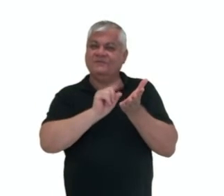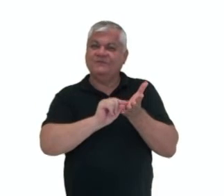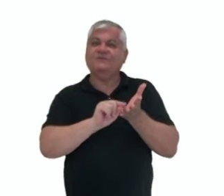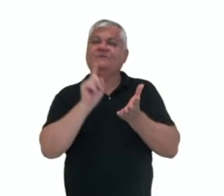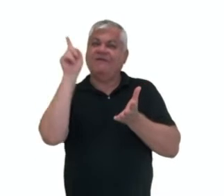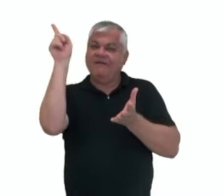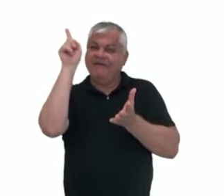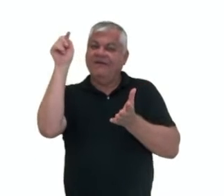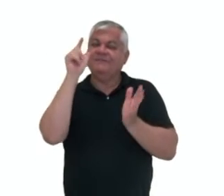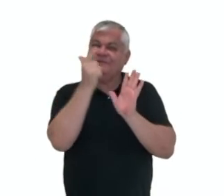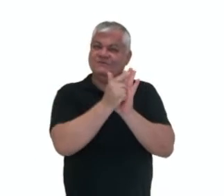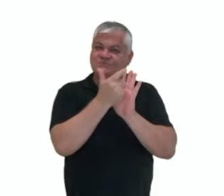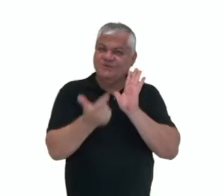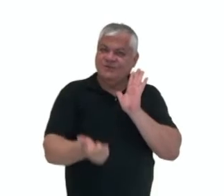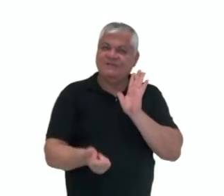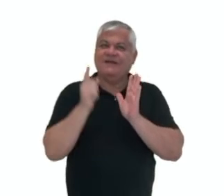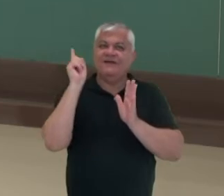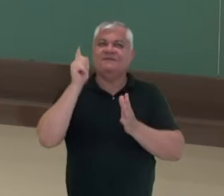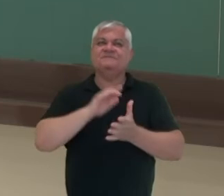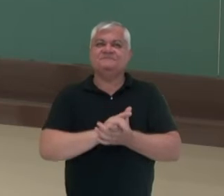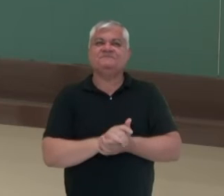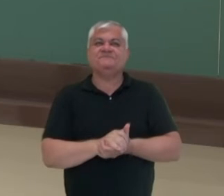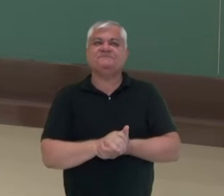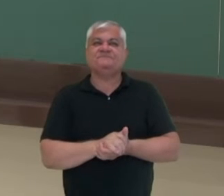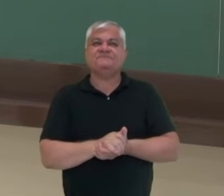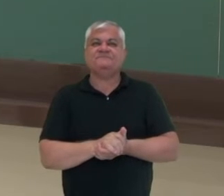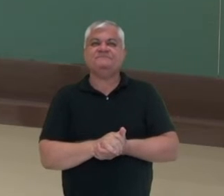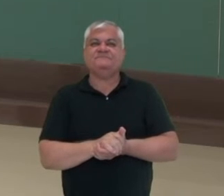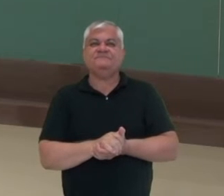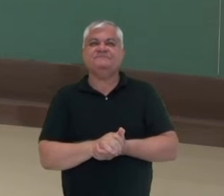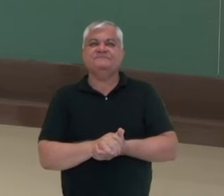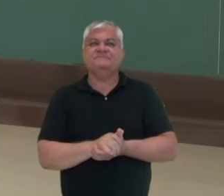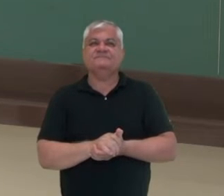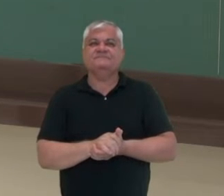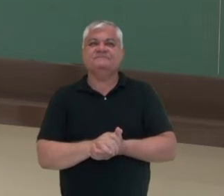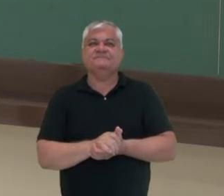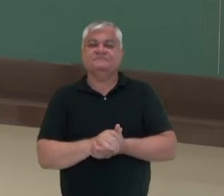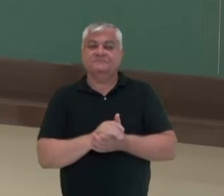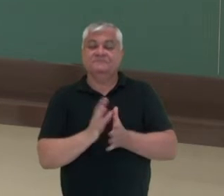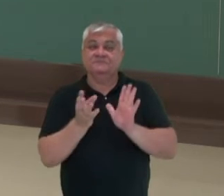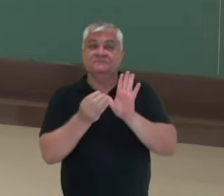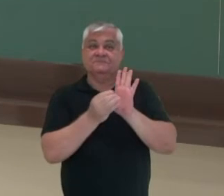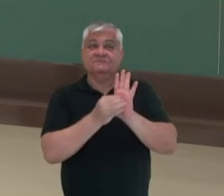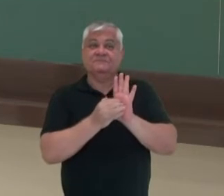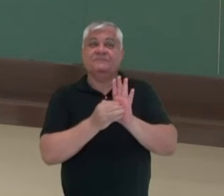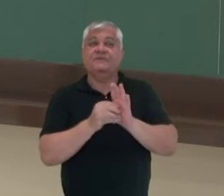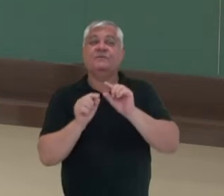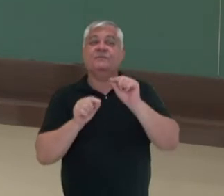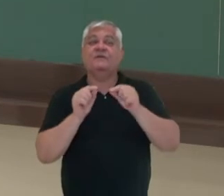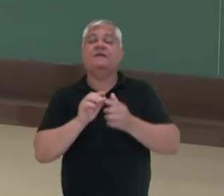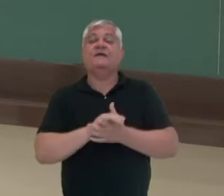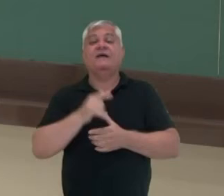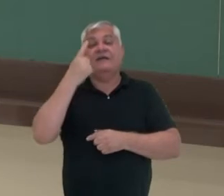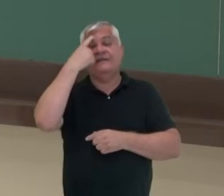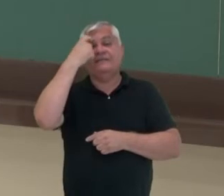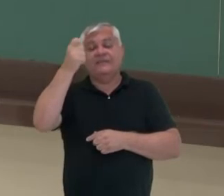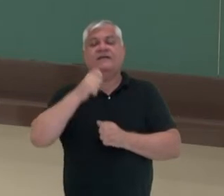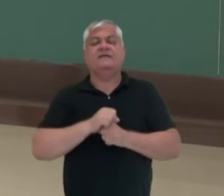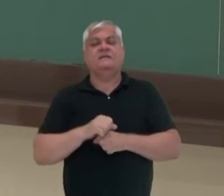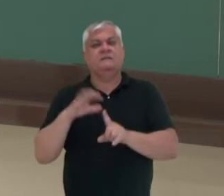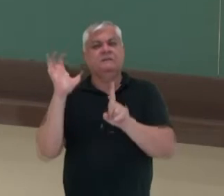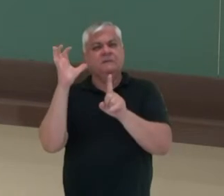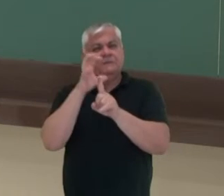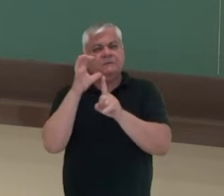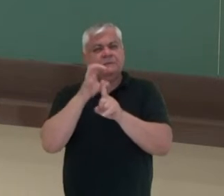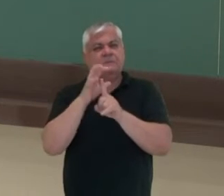aqui então pelo editor, ele colocou aqui a ideia estimular